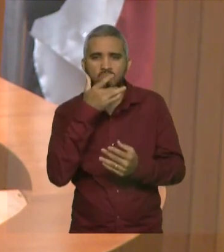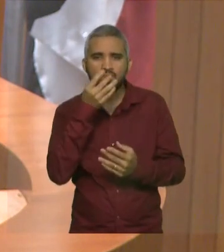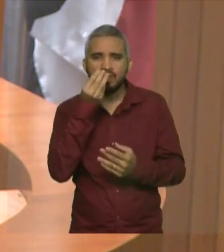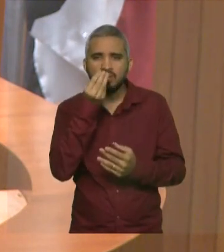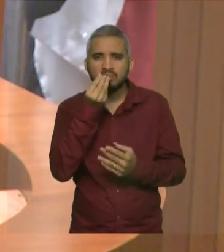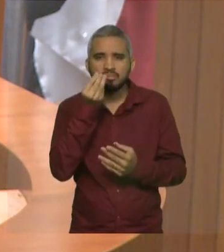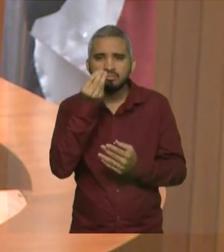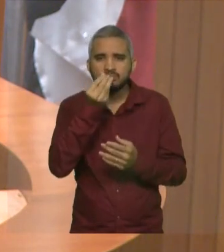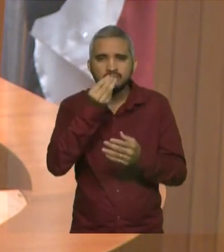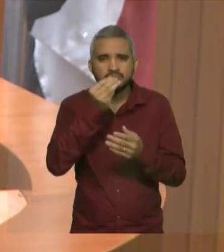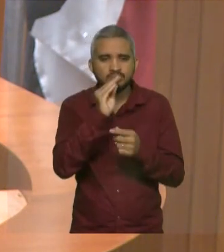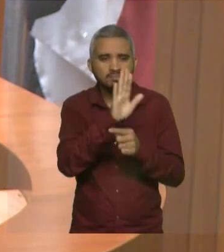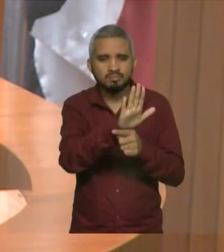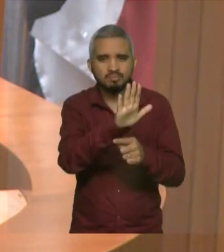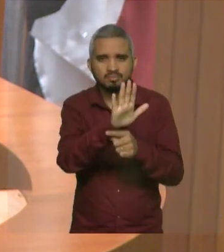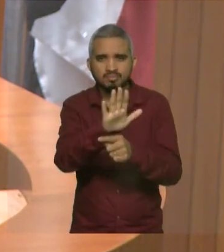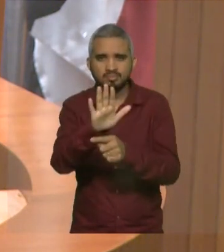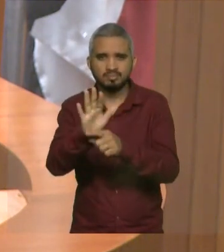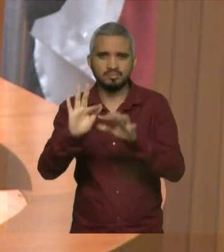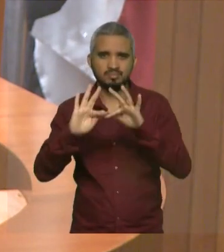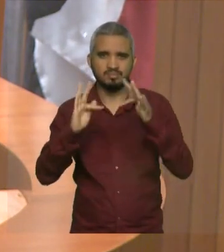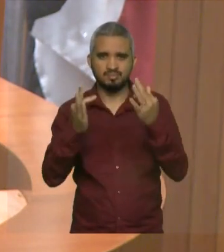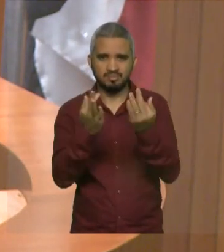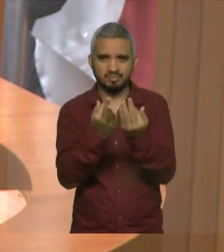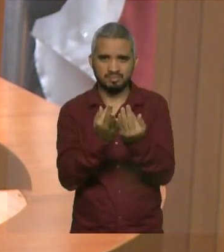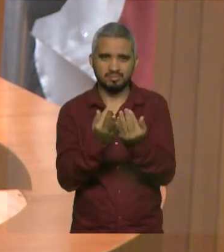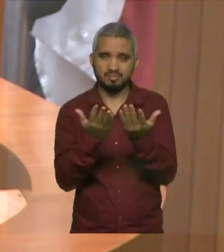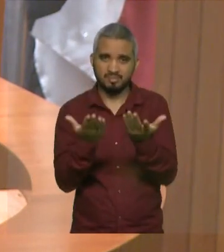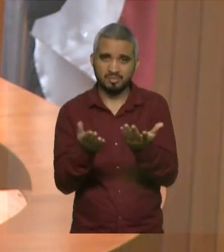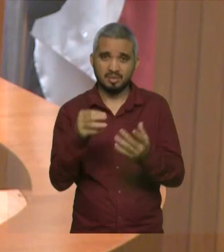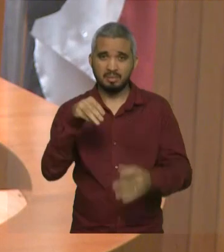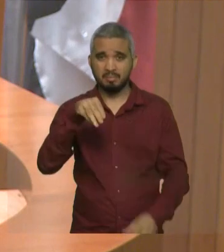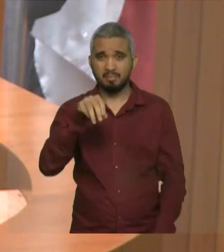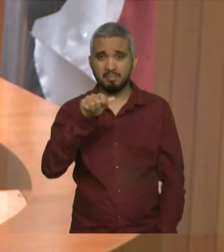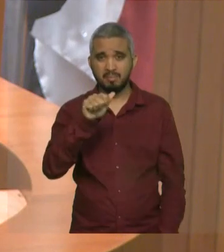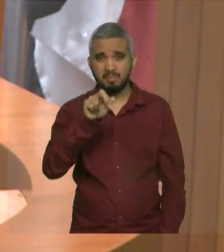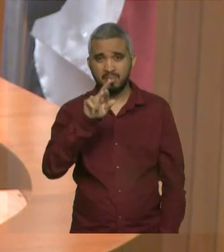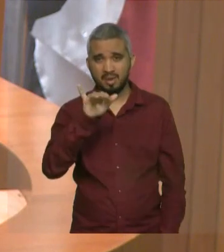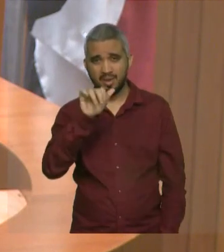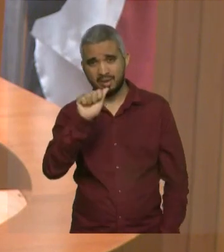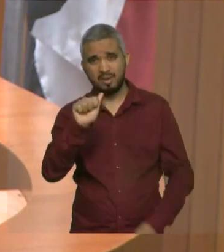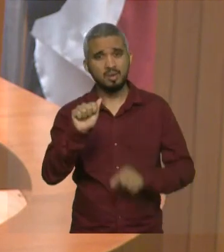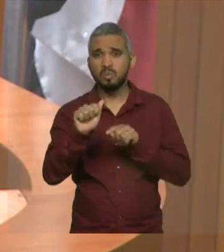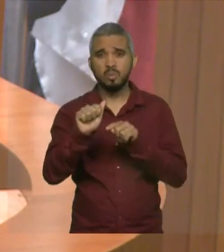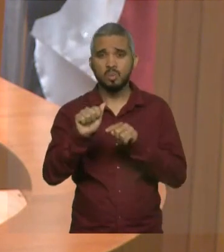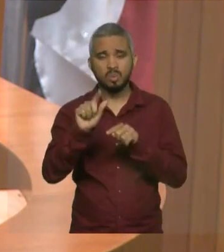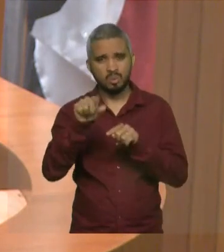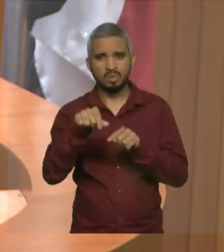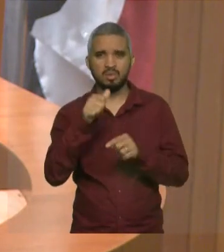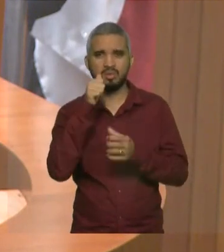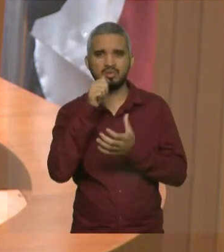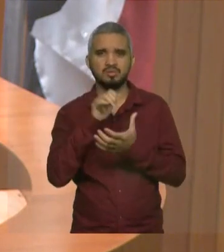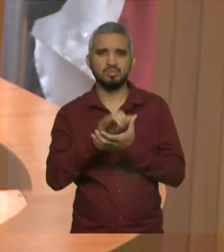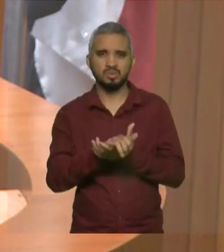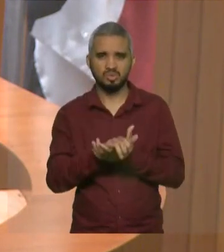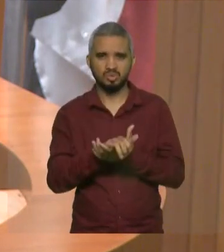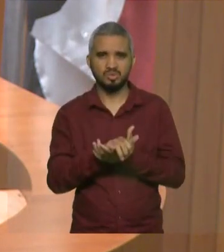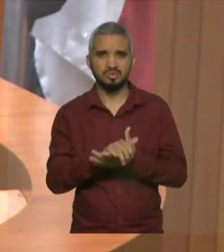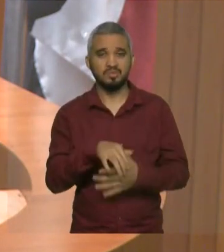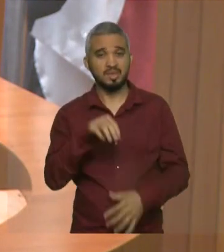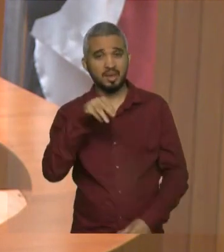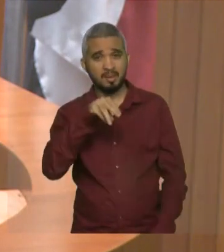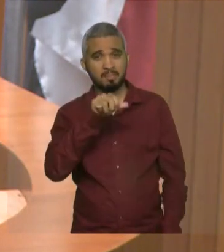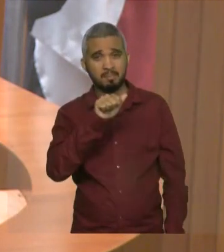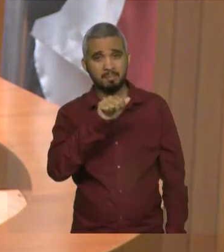familiares. A Maria, que é esposa, a Maria que cria seus